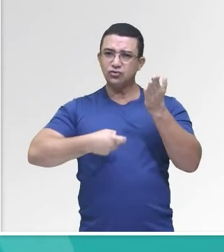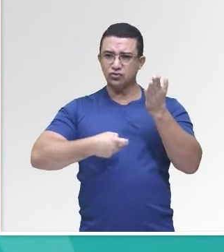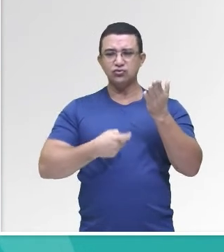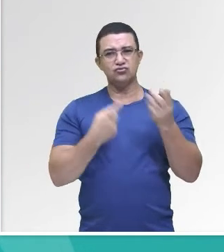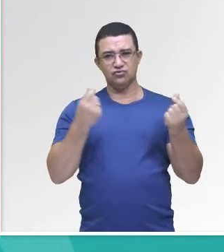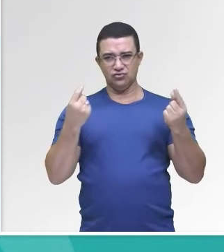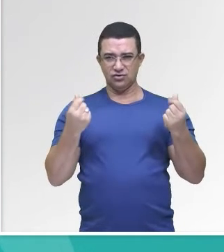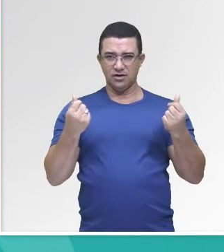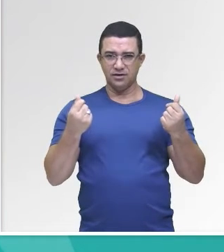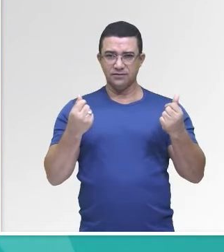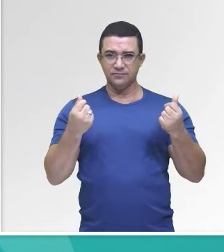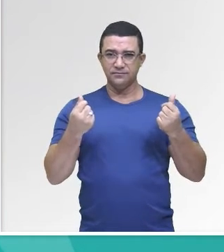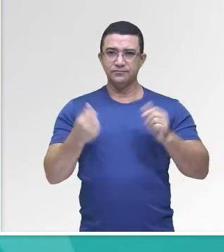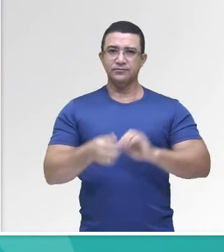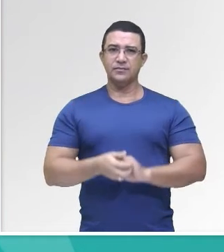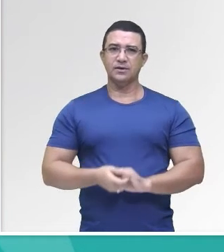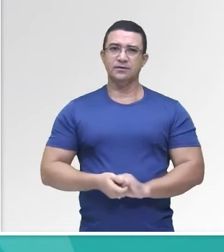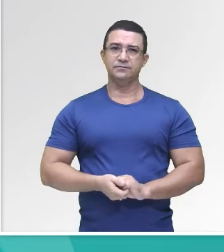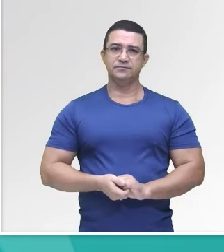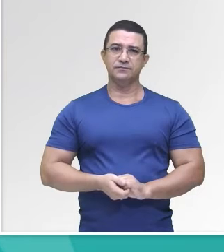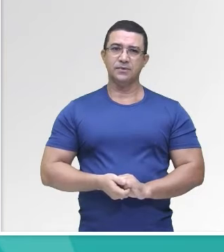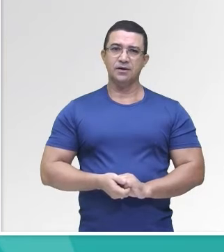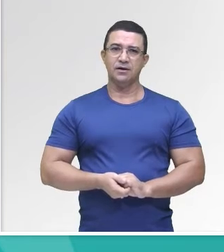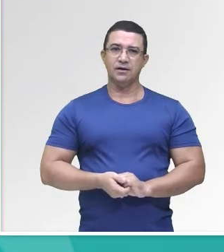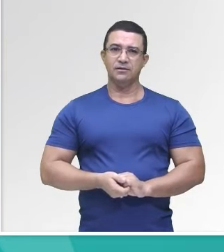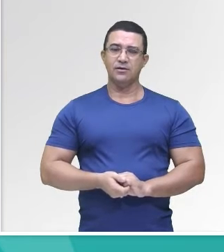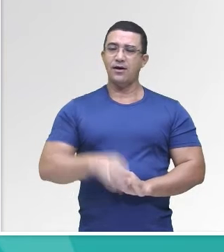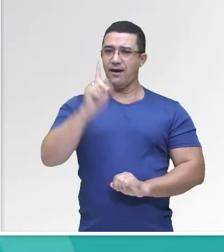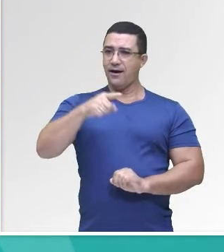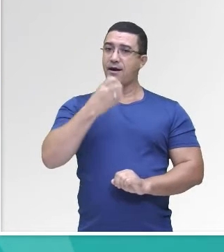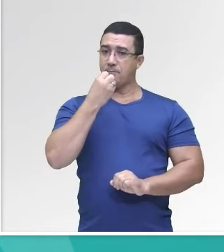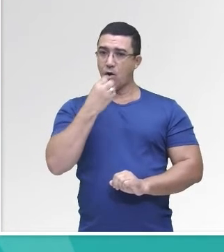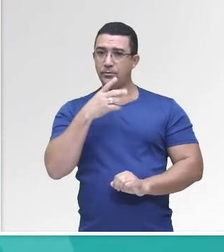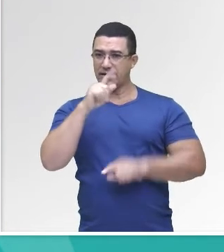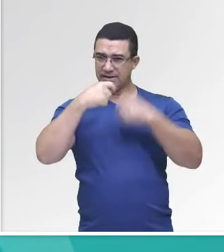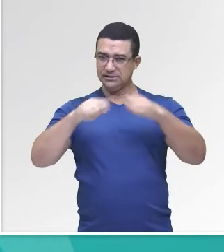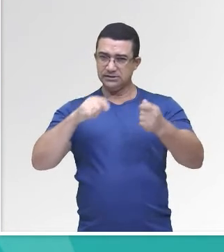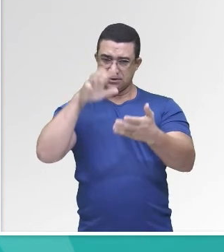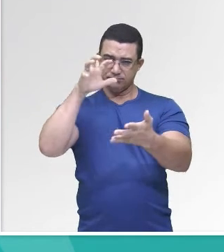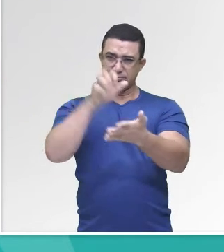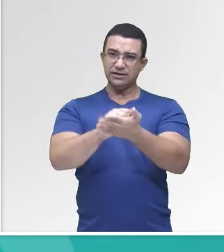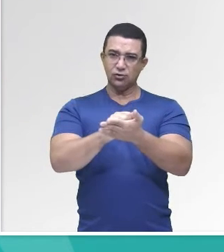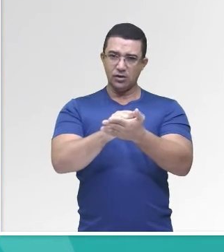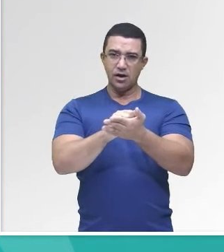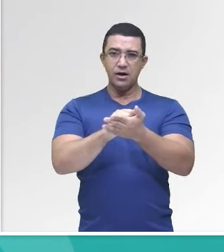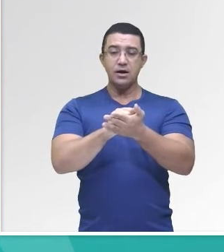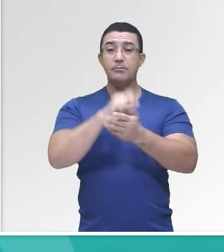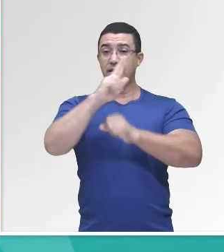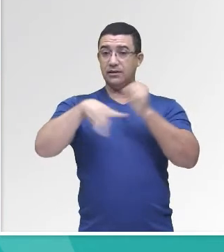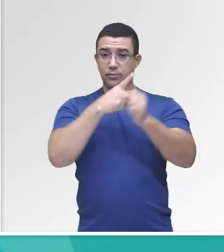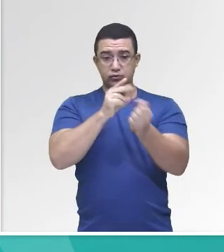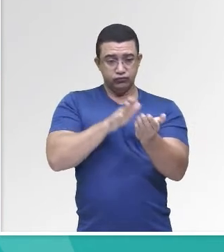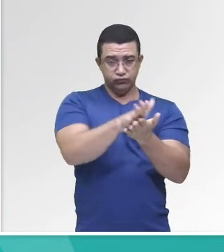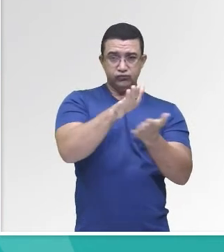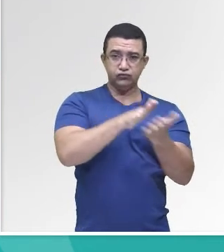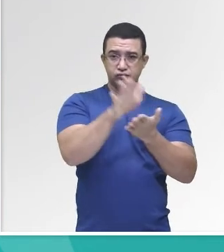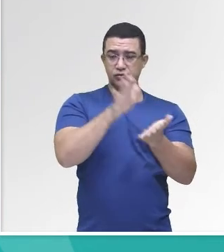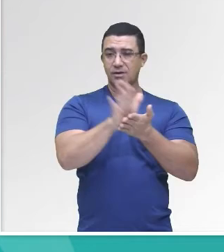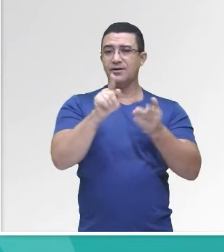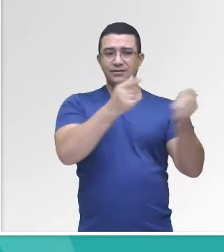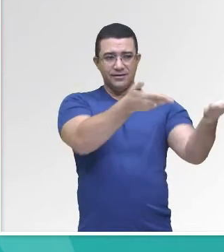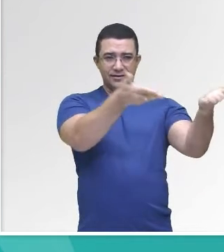No los dejes escapar. Regístrate para imprimi-los ou recibir lo que quieras